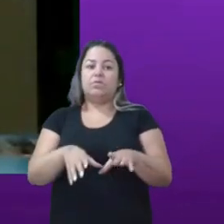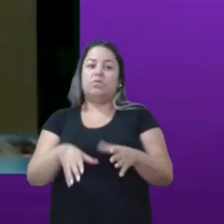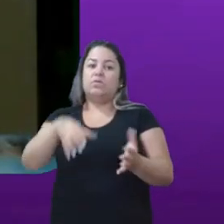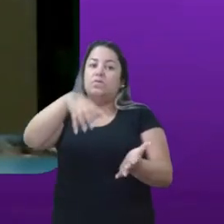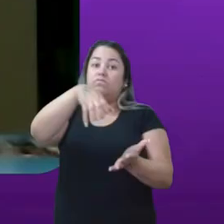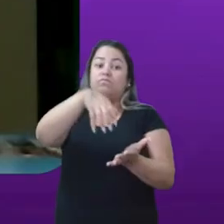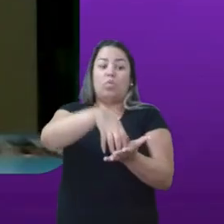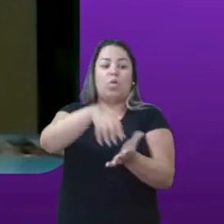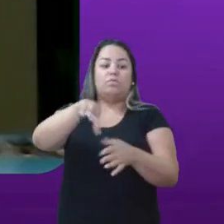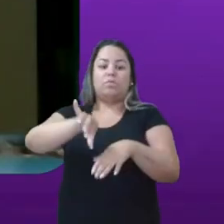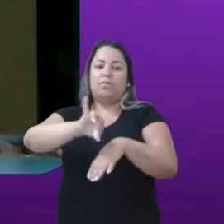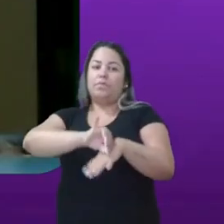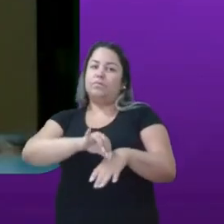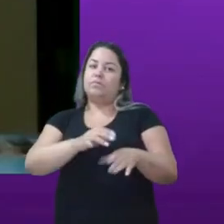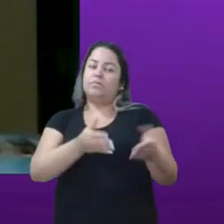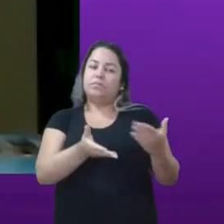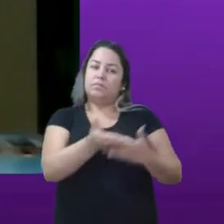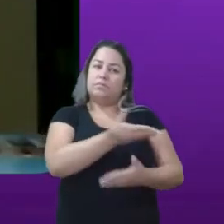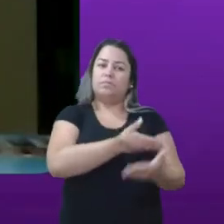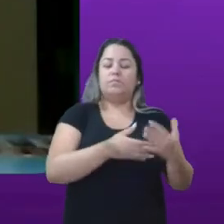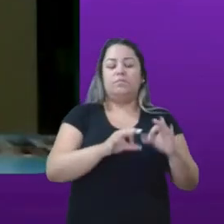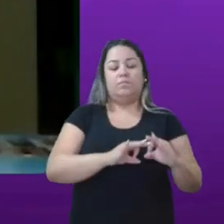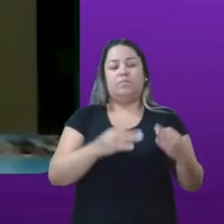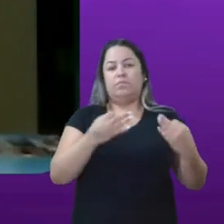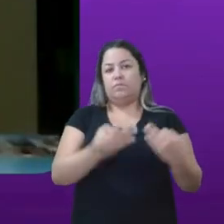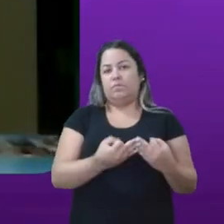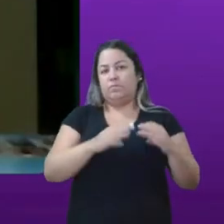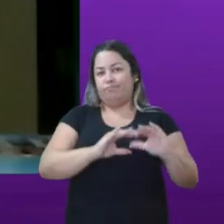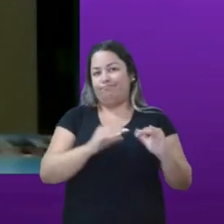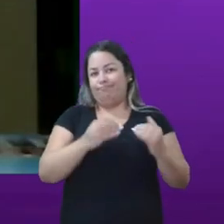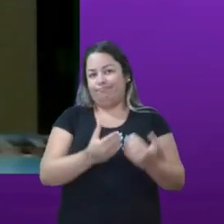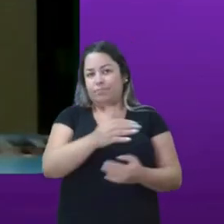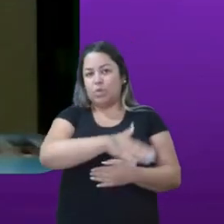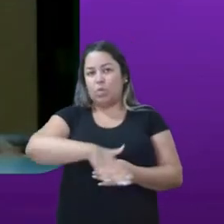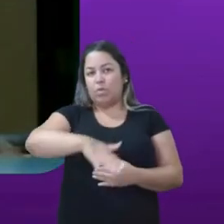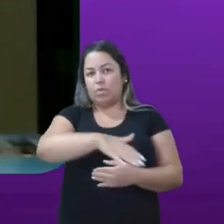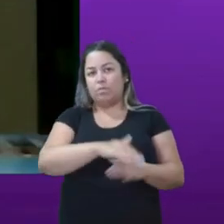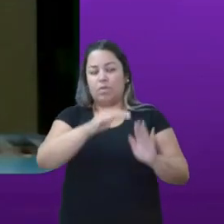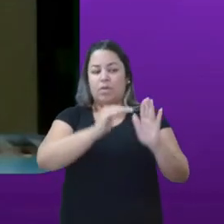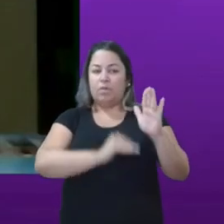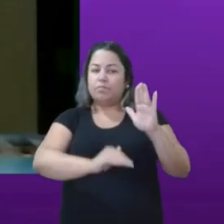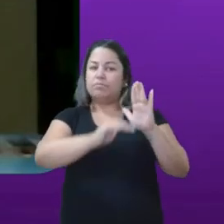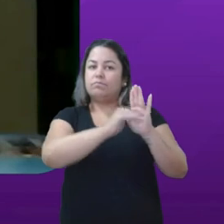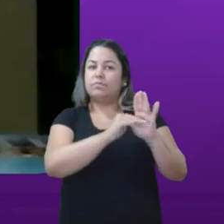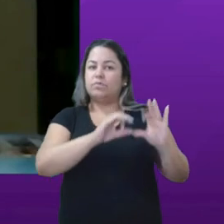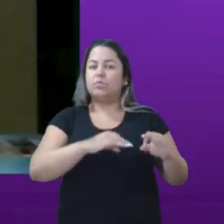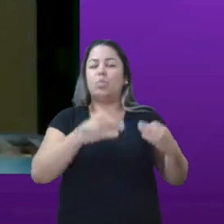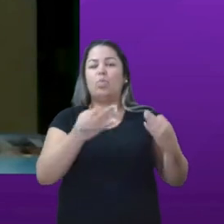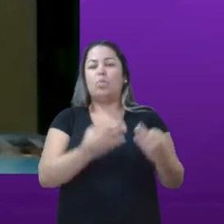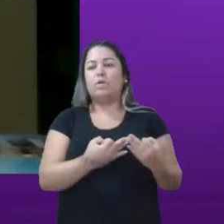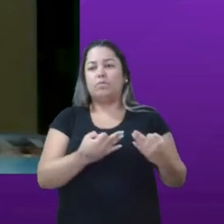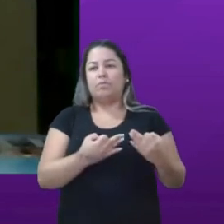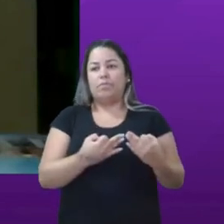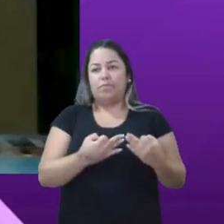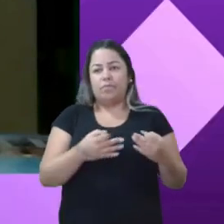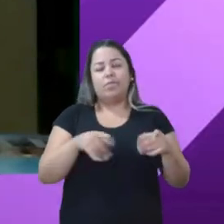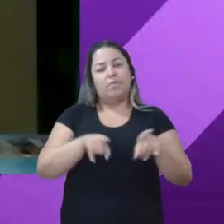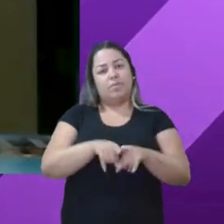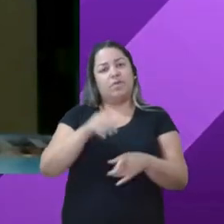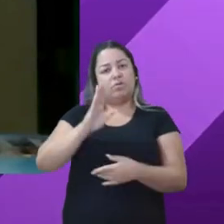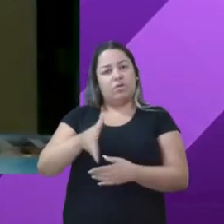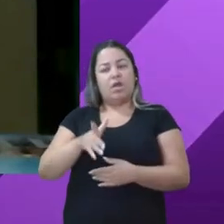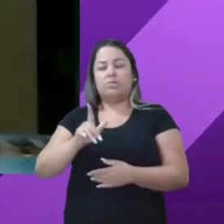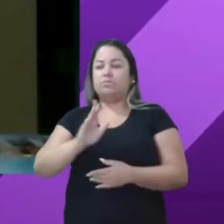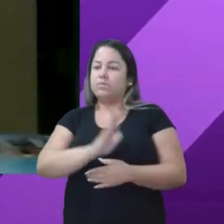convivência, que são os serviços de convivência familiar e comunitária, que é o programa com as famílias, quanto também já